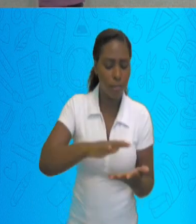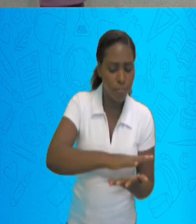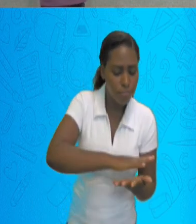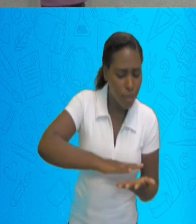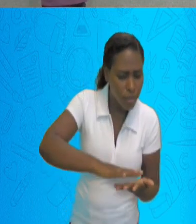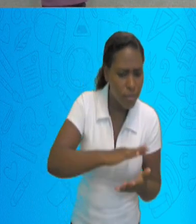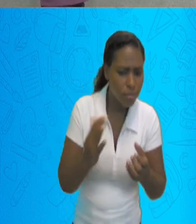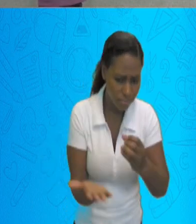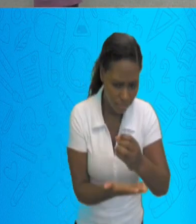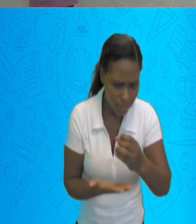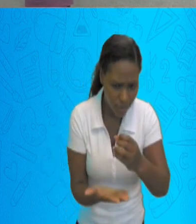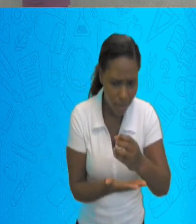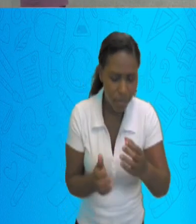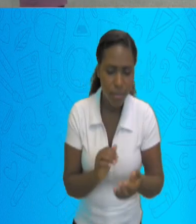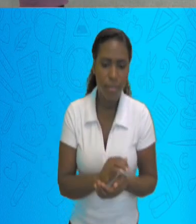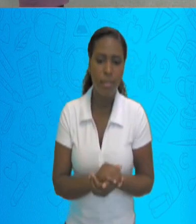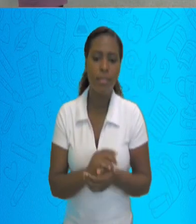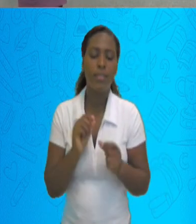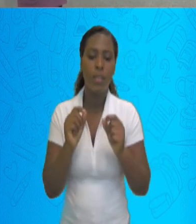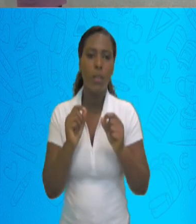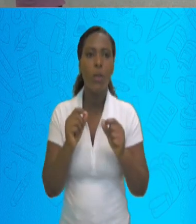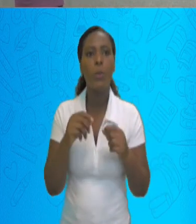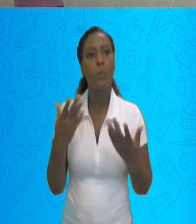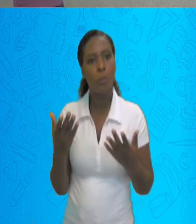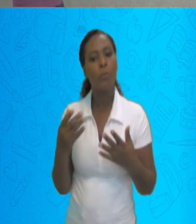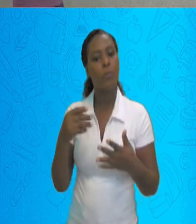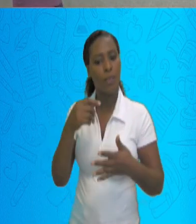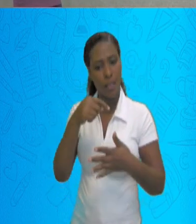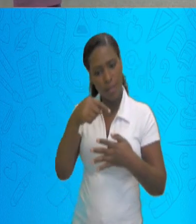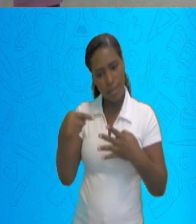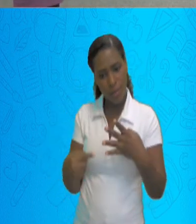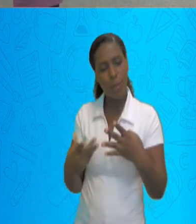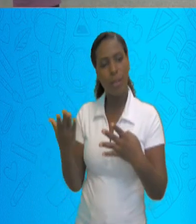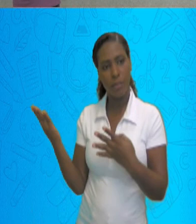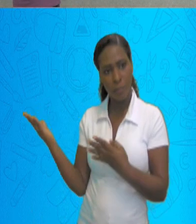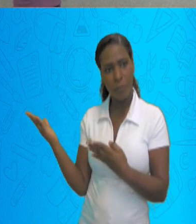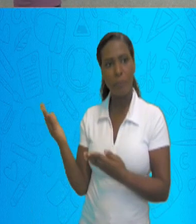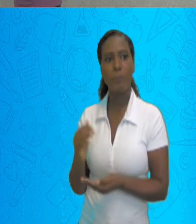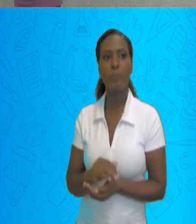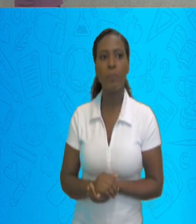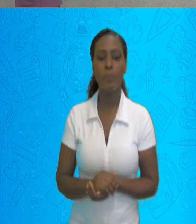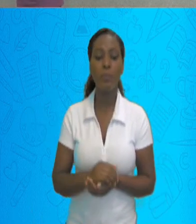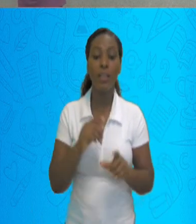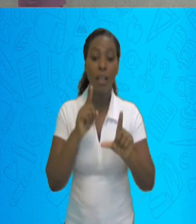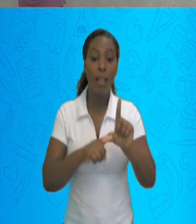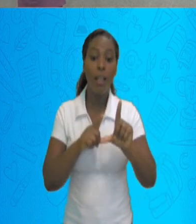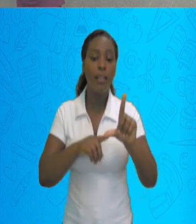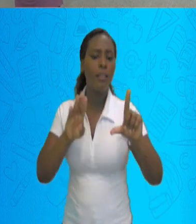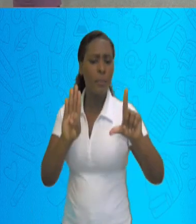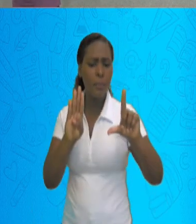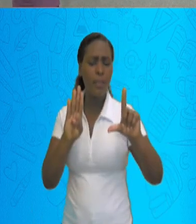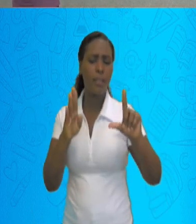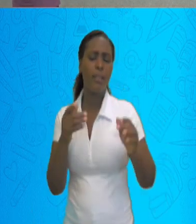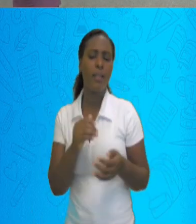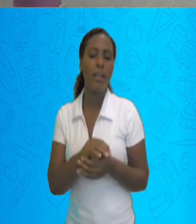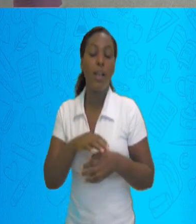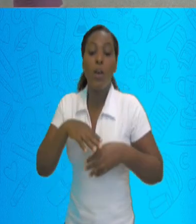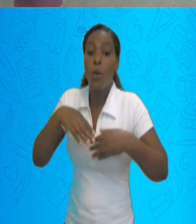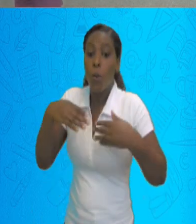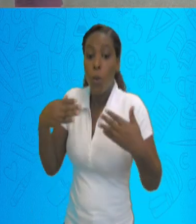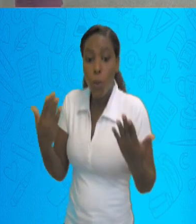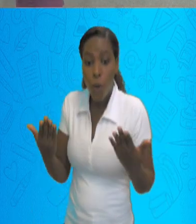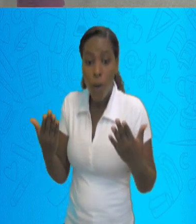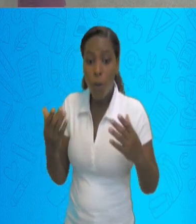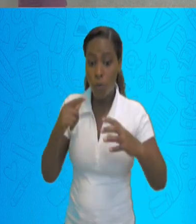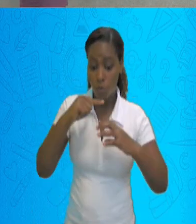prisma e a pirâmide. Na letra B, fala o seguinte: quais os sólidos geométricos que têm somente